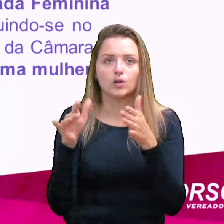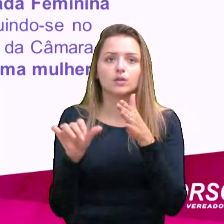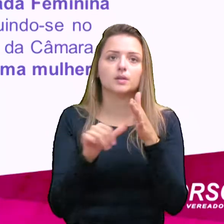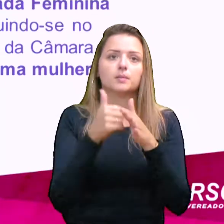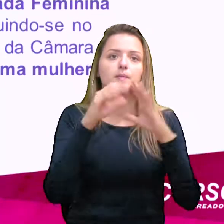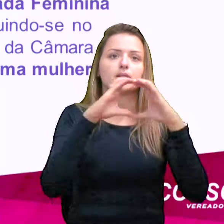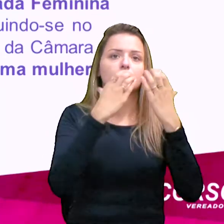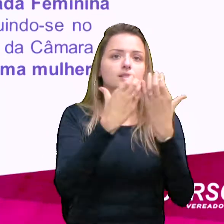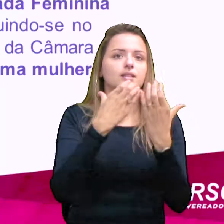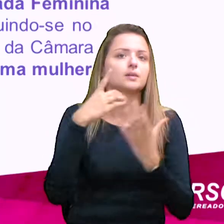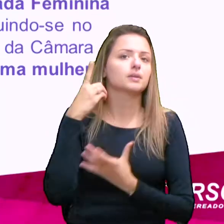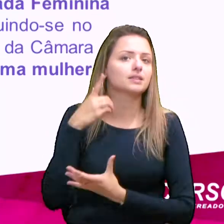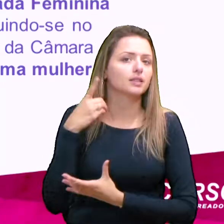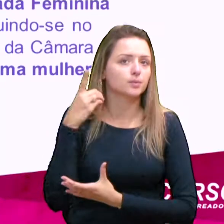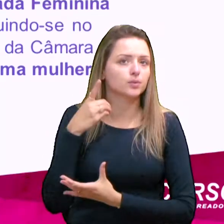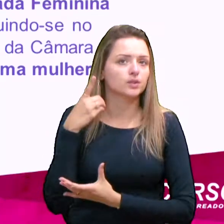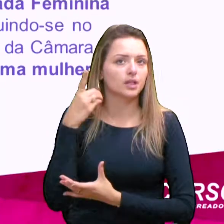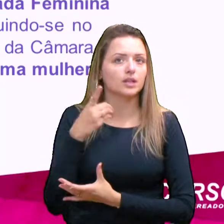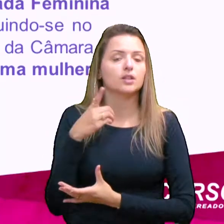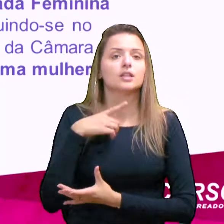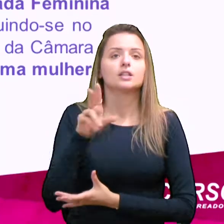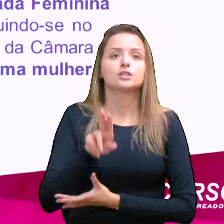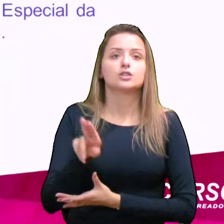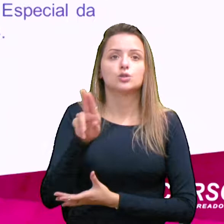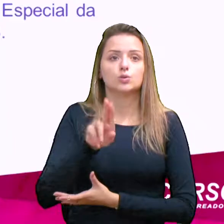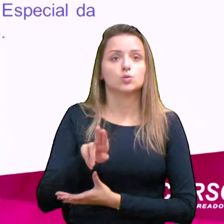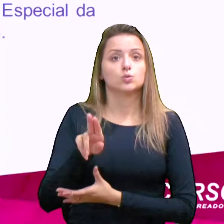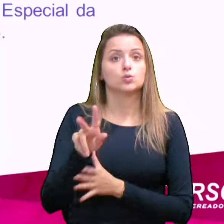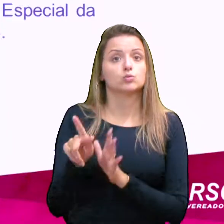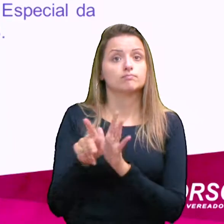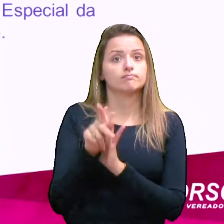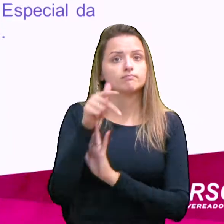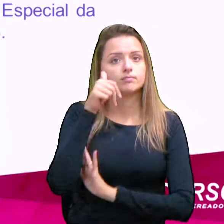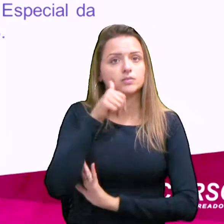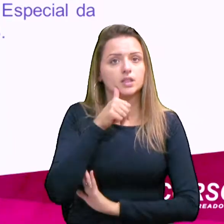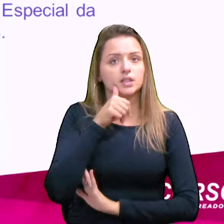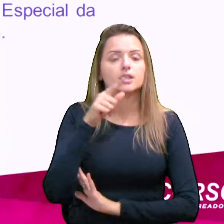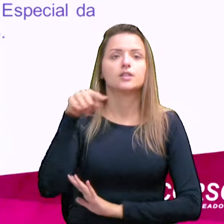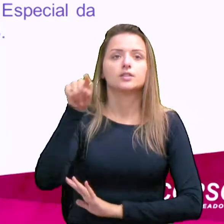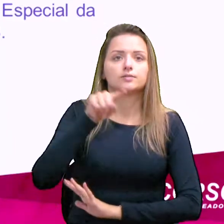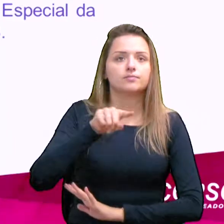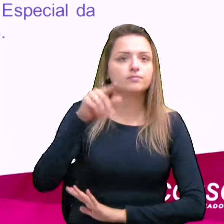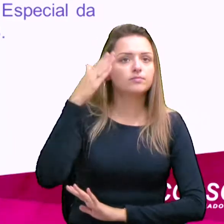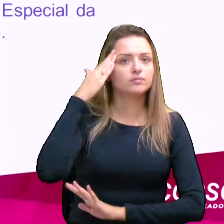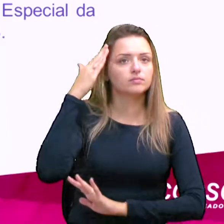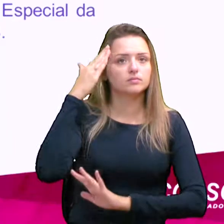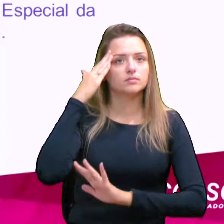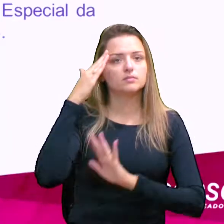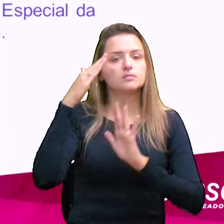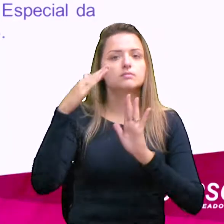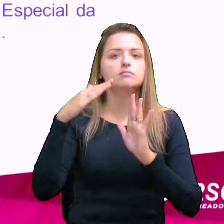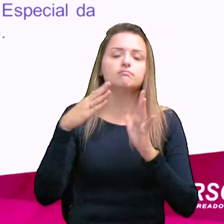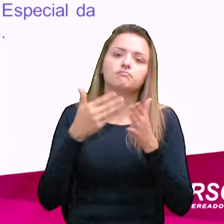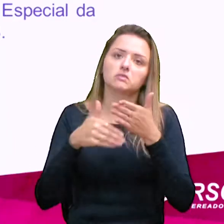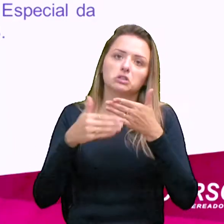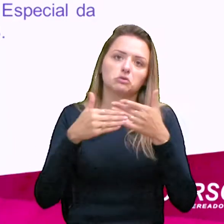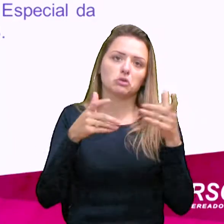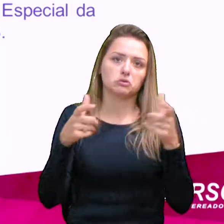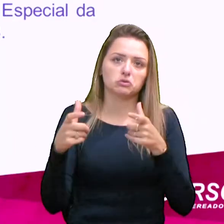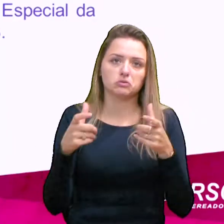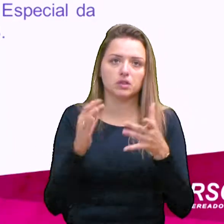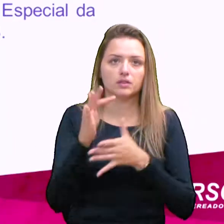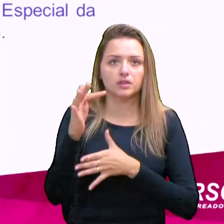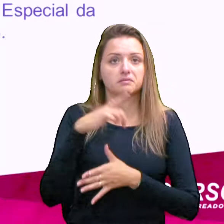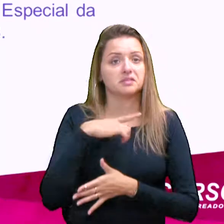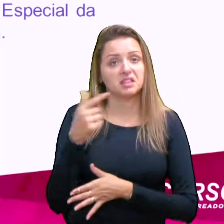dos Deputados a ser ocupado por uma mulher. Vocês sabem que os parlamentos brasileiros, eles têm menos